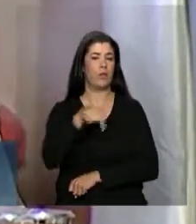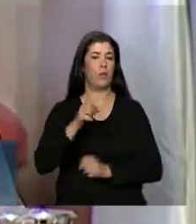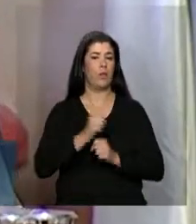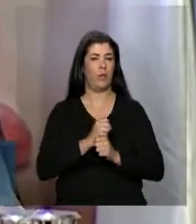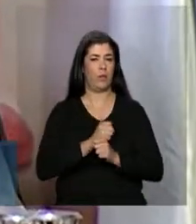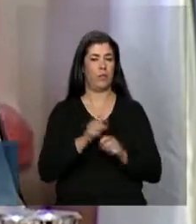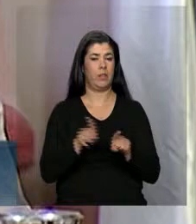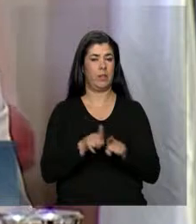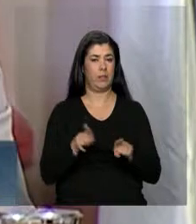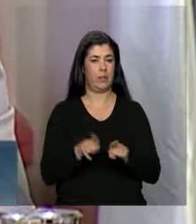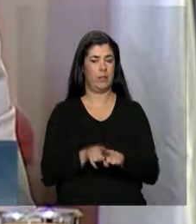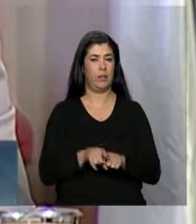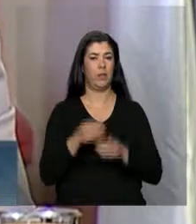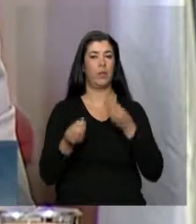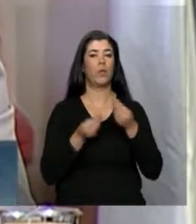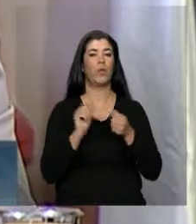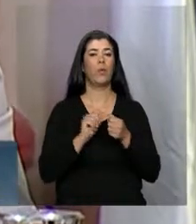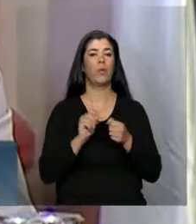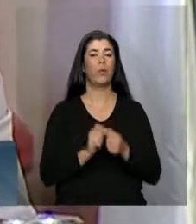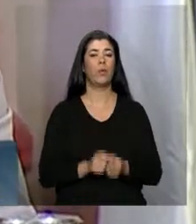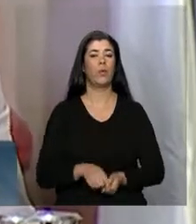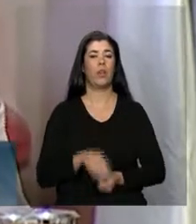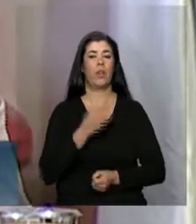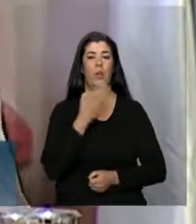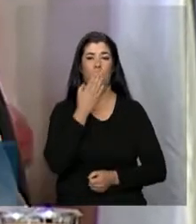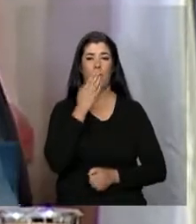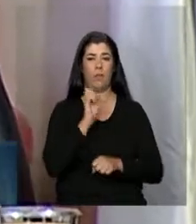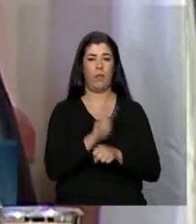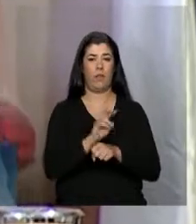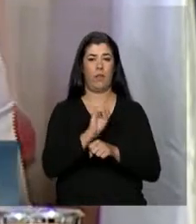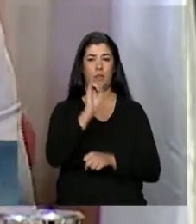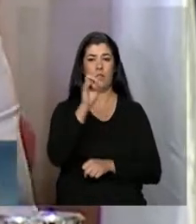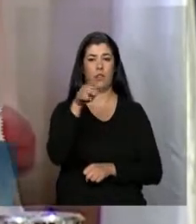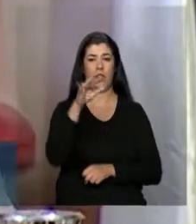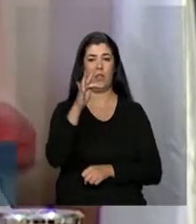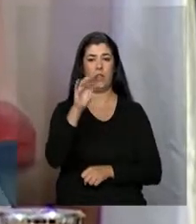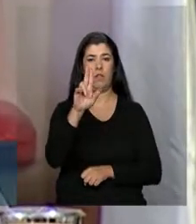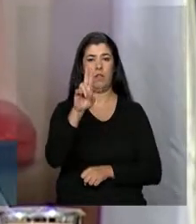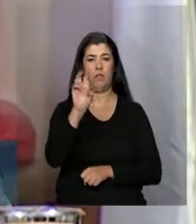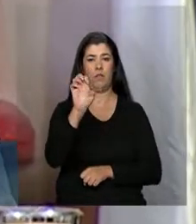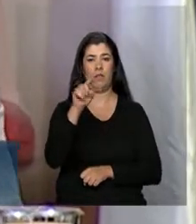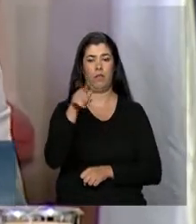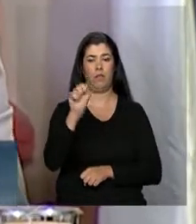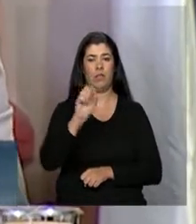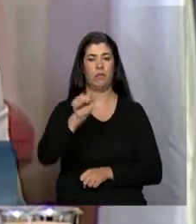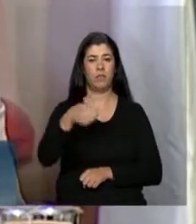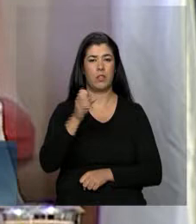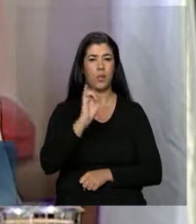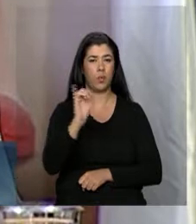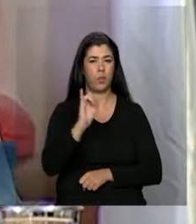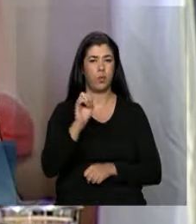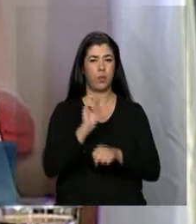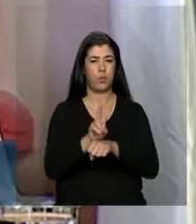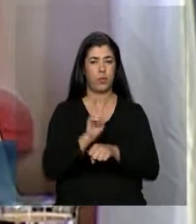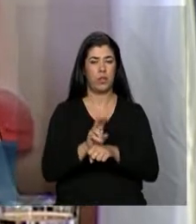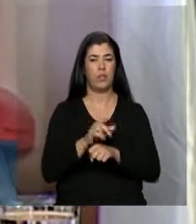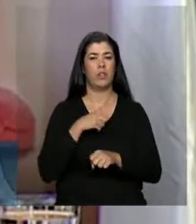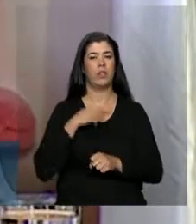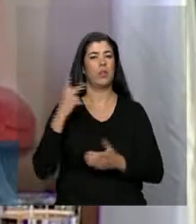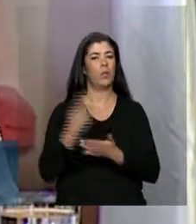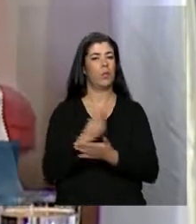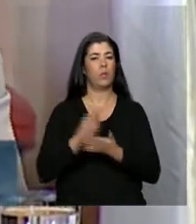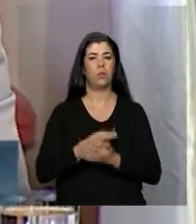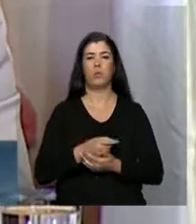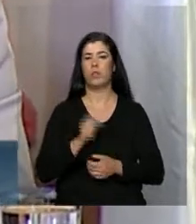pouco de como é que está a influenza no Brasil e no mundo. Pensar que a influenza, né, ela acontece todo ano, é uma